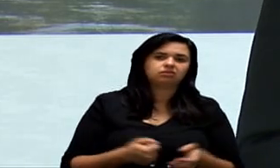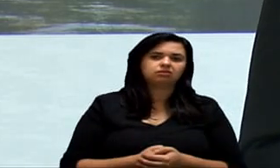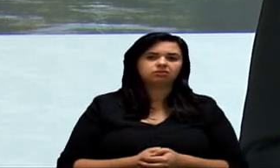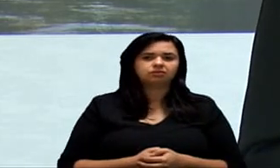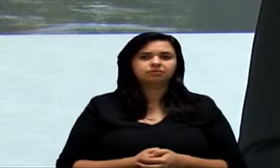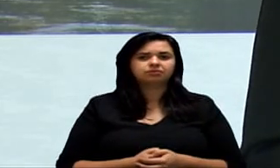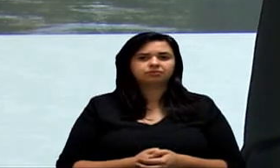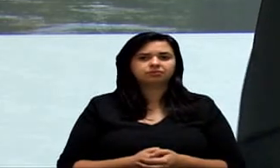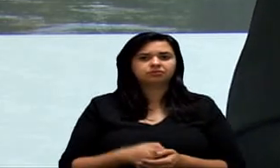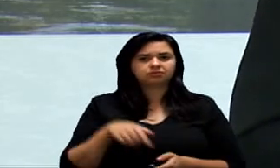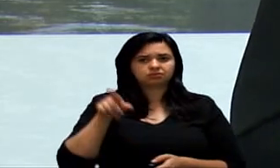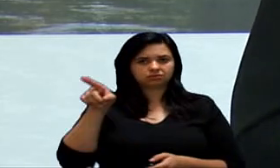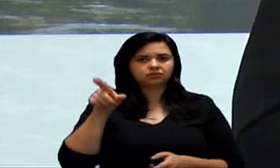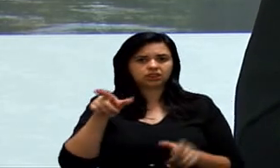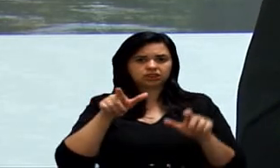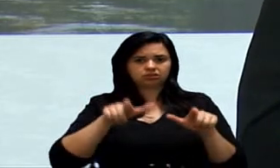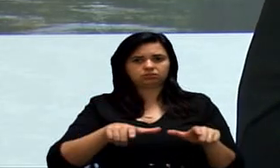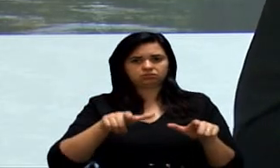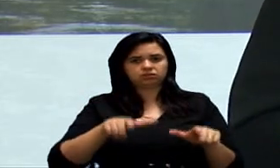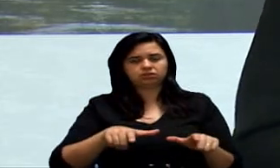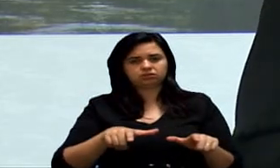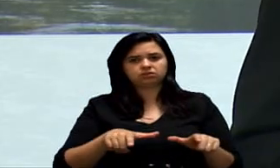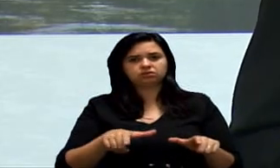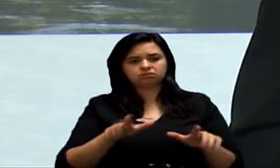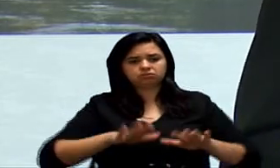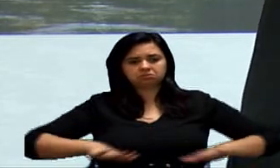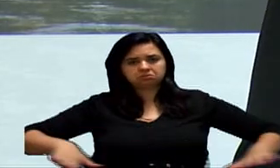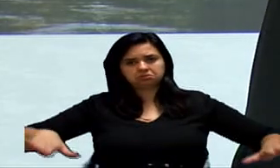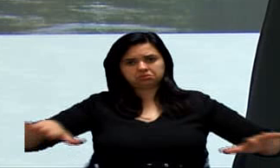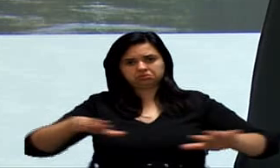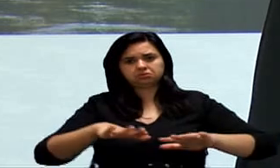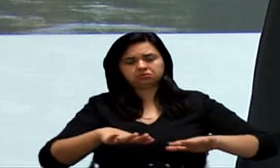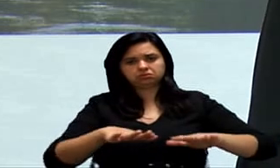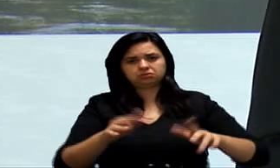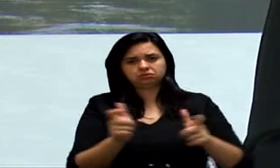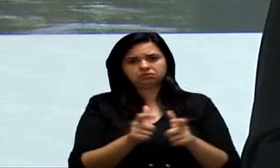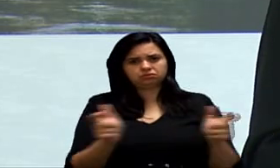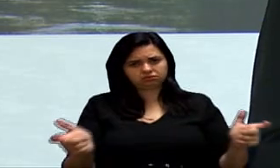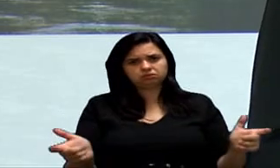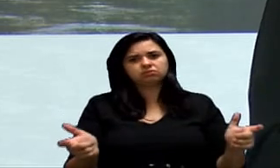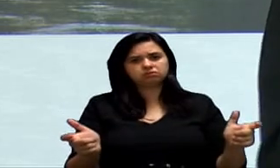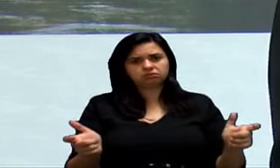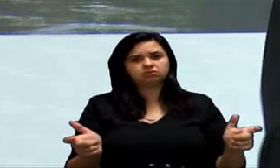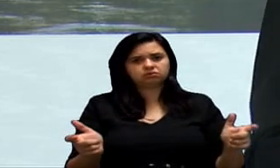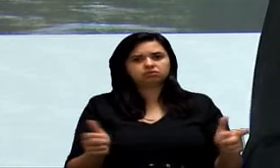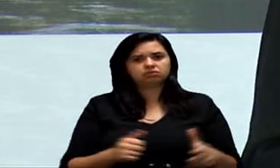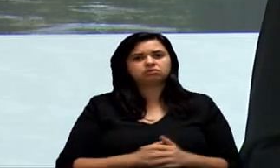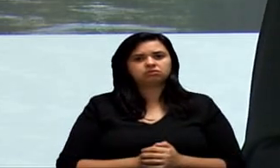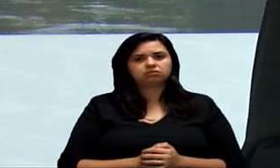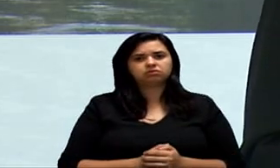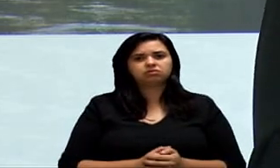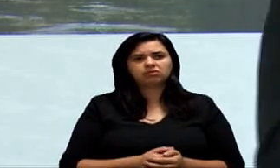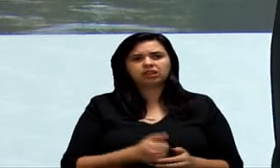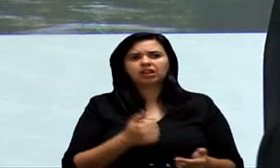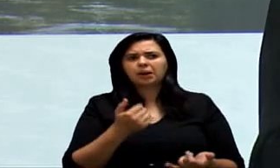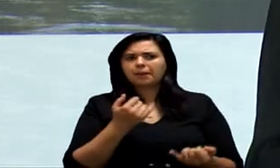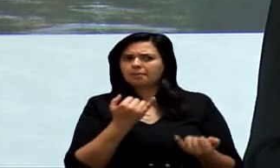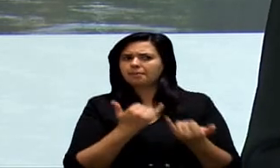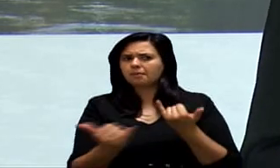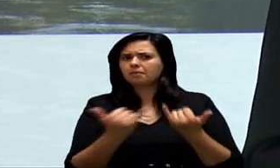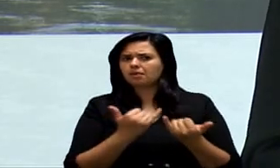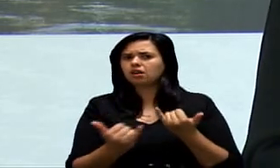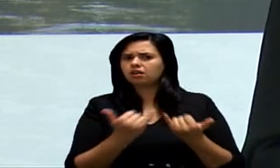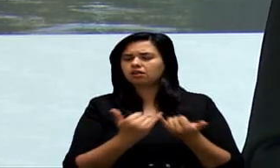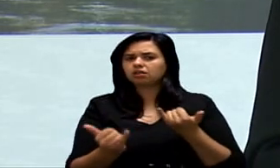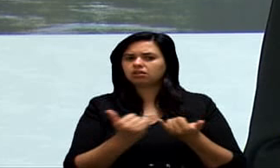tem lá no bairro, né? Que é um bairro, hoje a gente fala lá, é como fosse uma cidade pequena do interior,